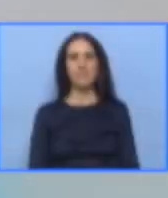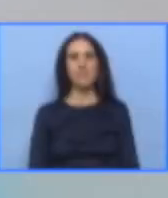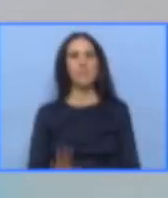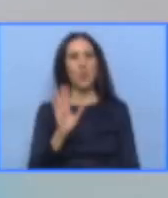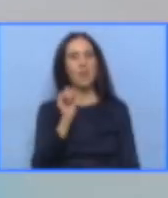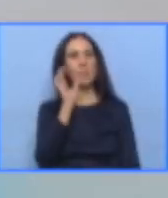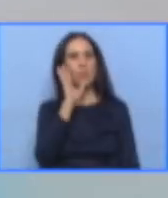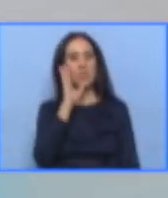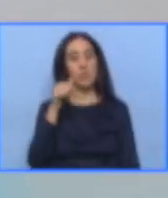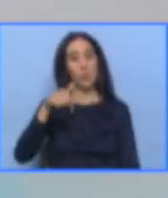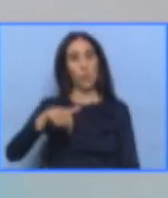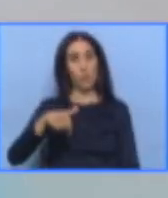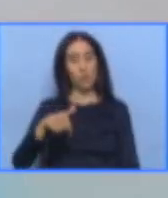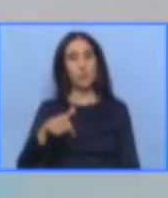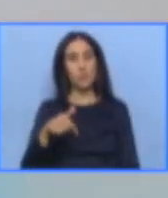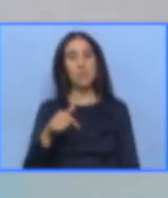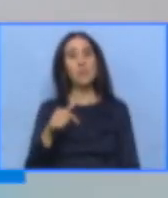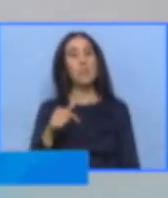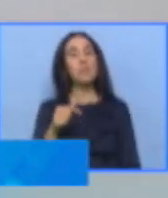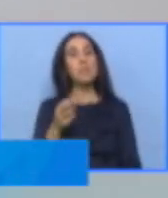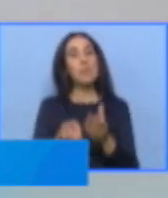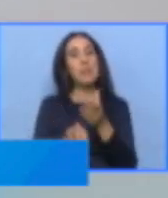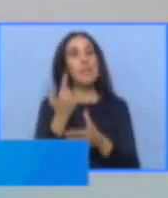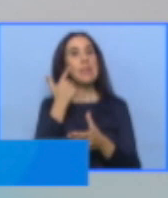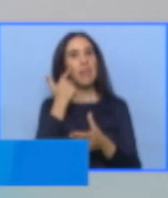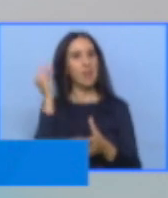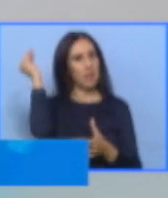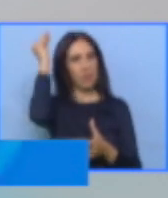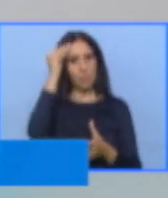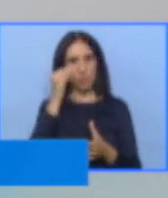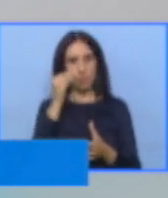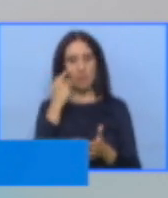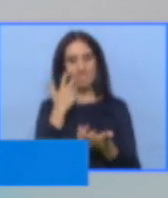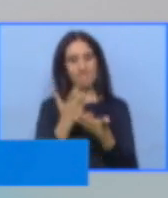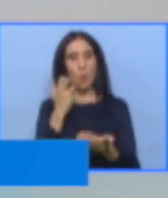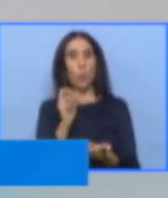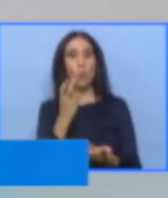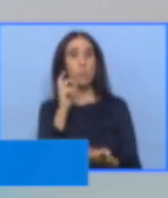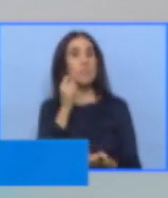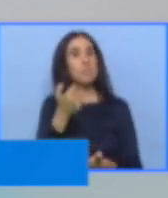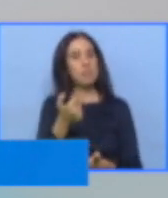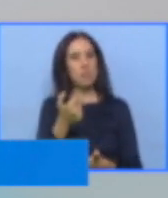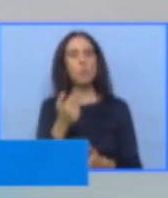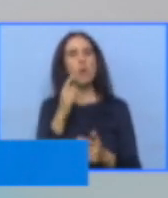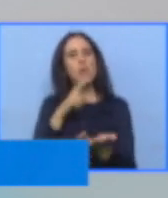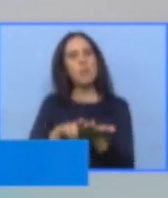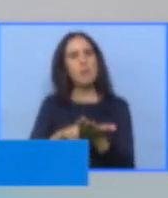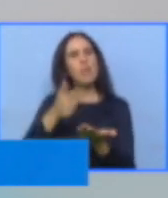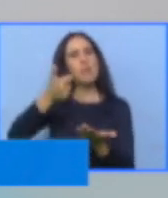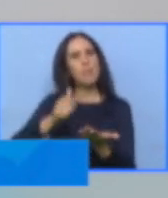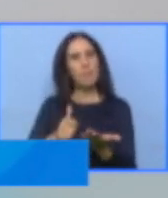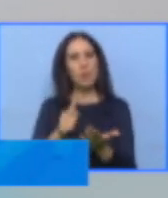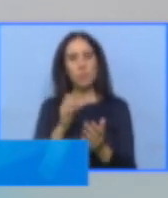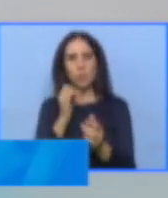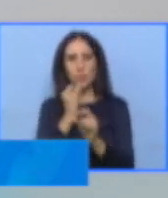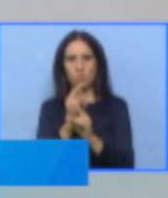Olá, boa tarde. Hoje é o dia da implantação da República, assinala-se no 5 de outubro e vamos olhar esta realidade com uma